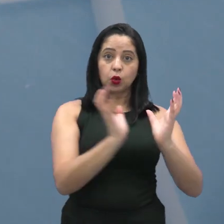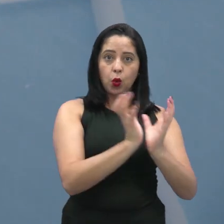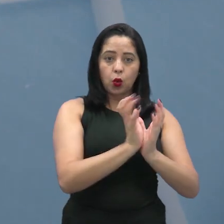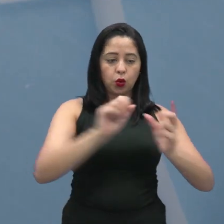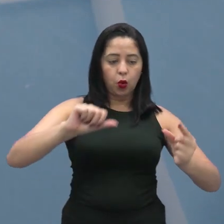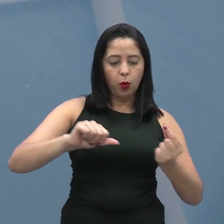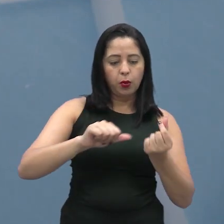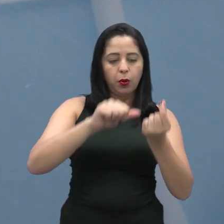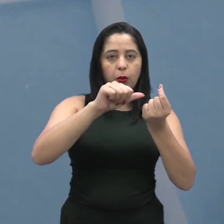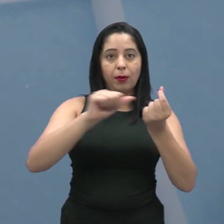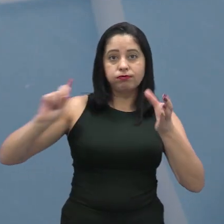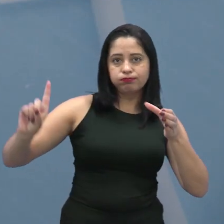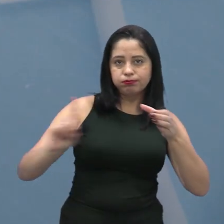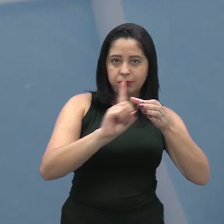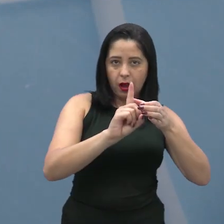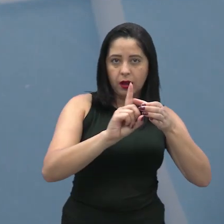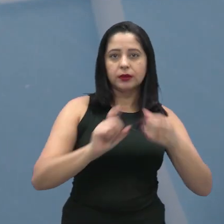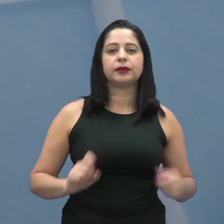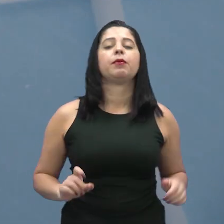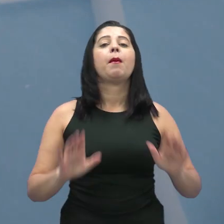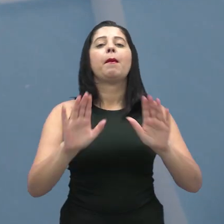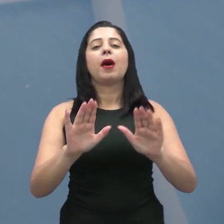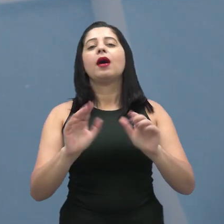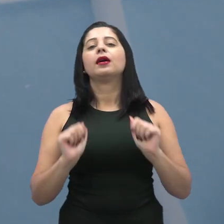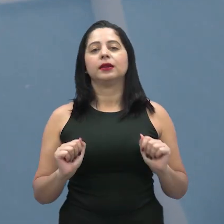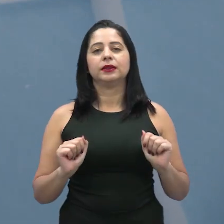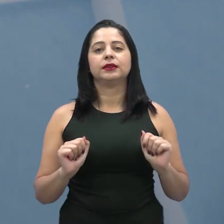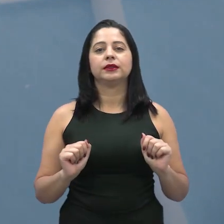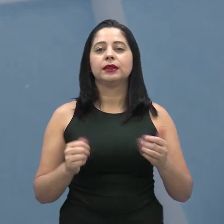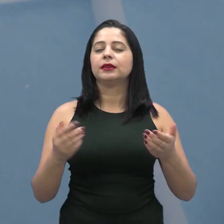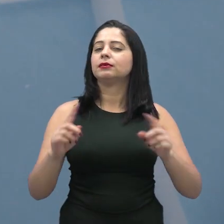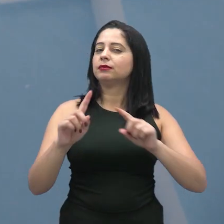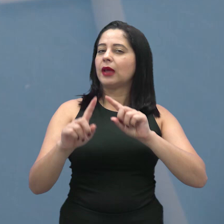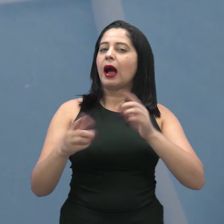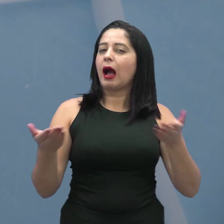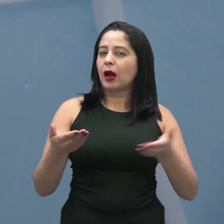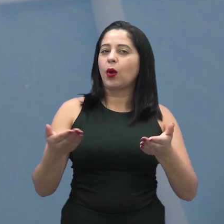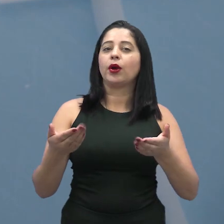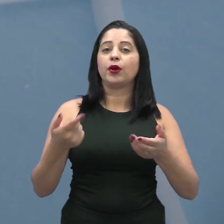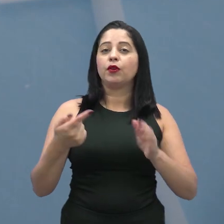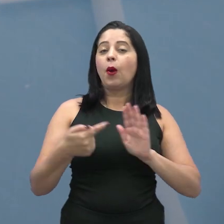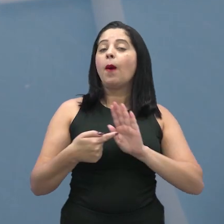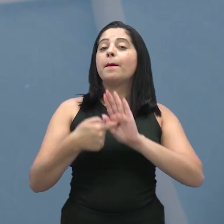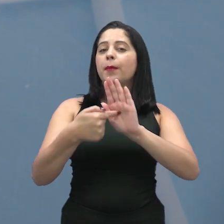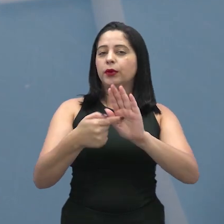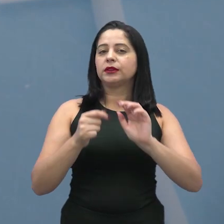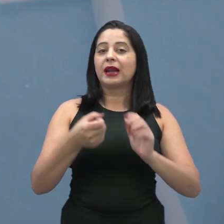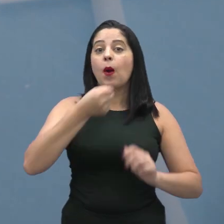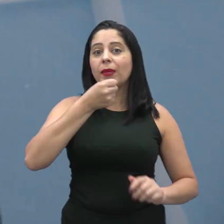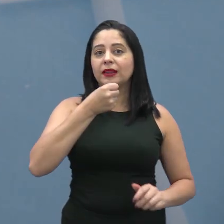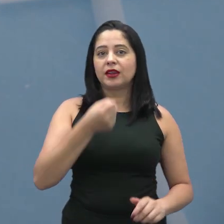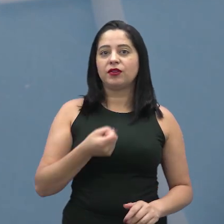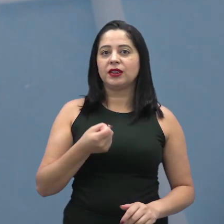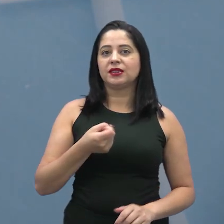Tendências Consultoria. Mas aí, antes de eu passar esses números certinho, nós vamos chamar agora o Samuel Strasser,